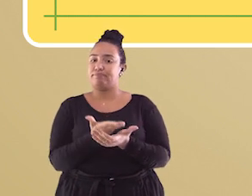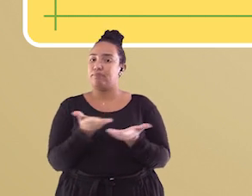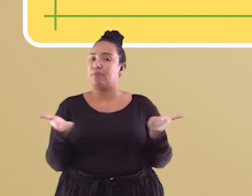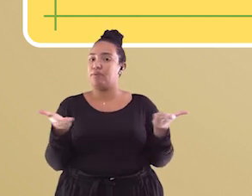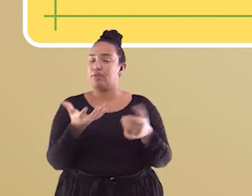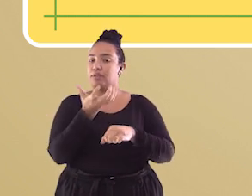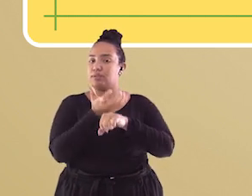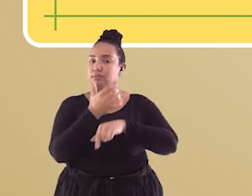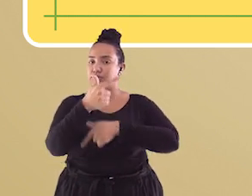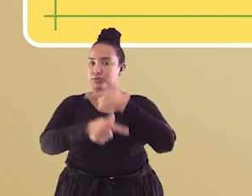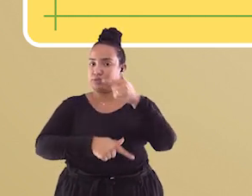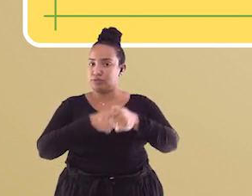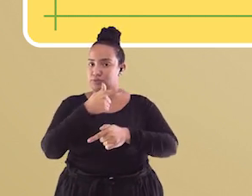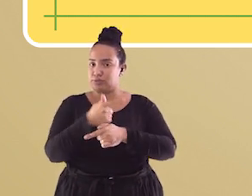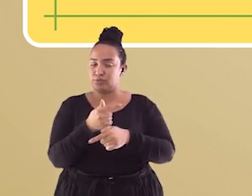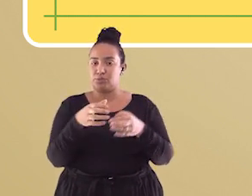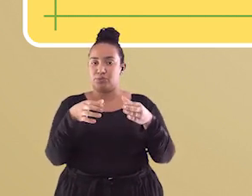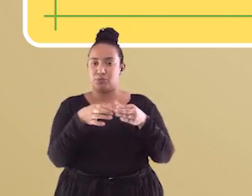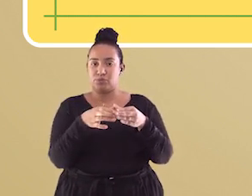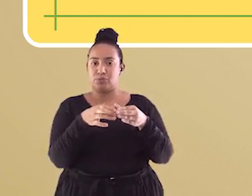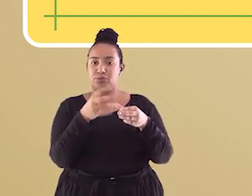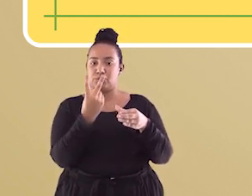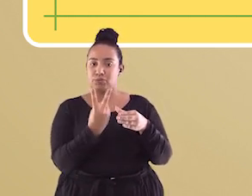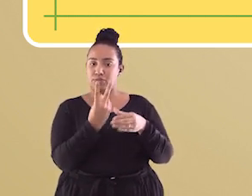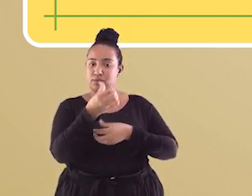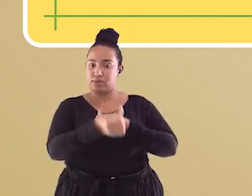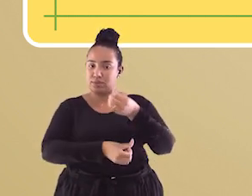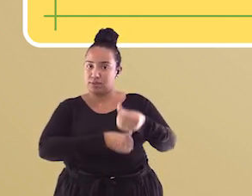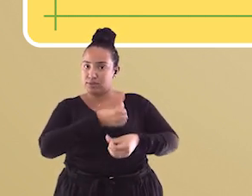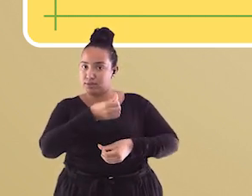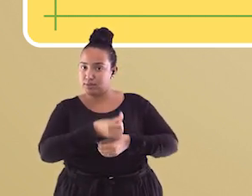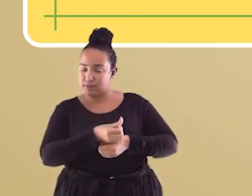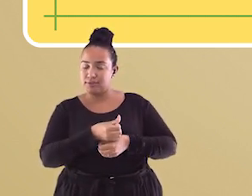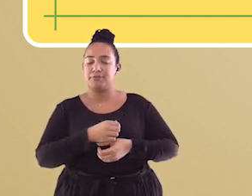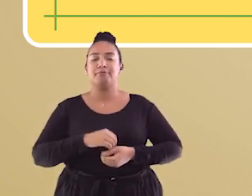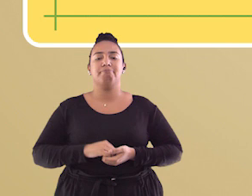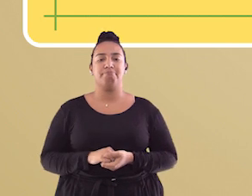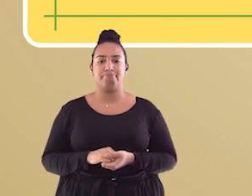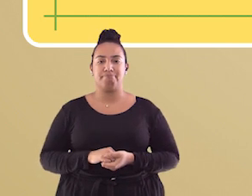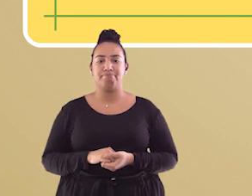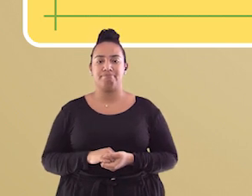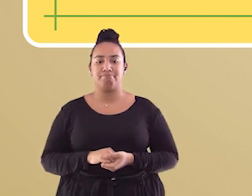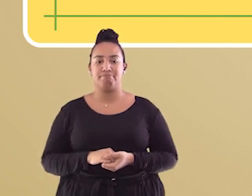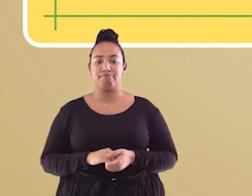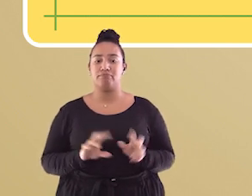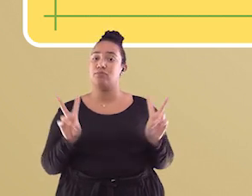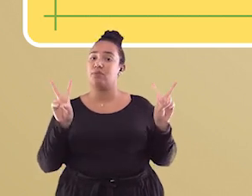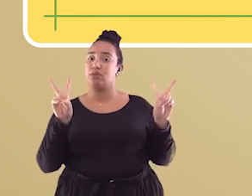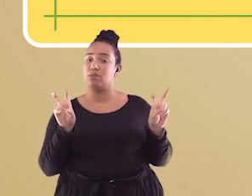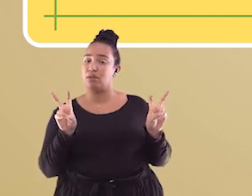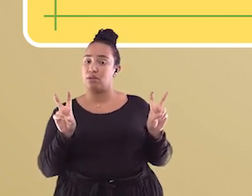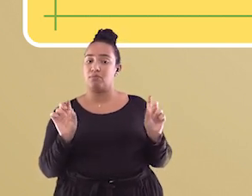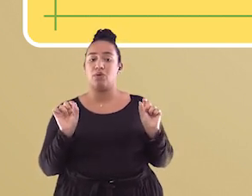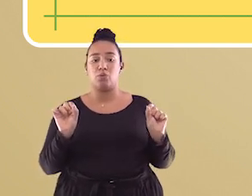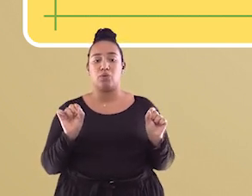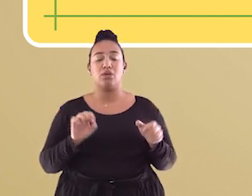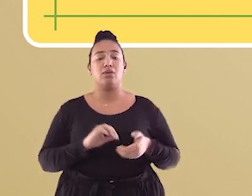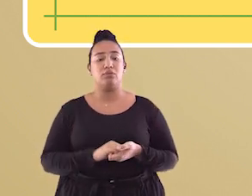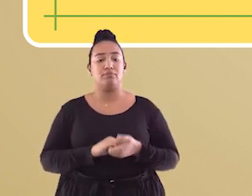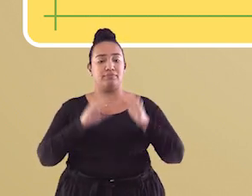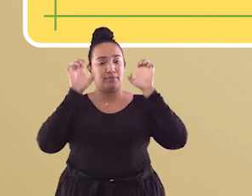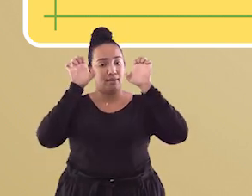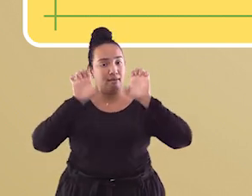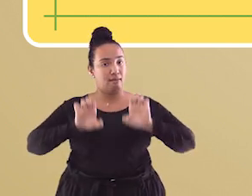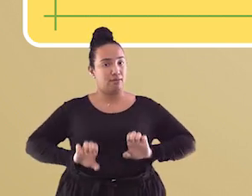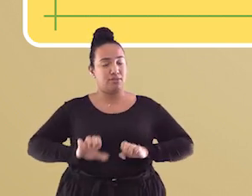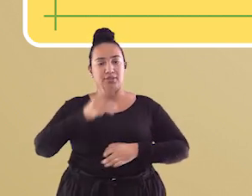de Geografia voltada para o segundo ciclo da EJA, como já dito anteriormente. O eixo temático a ser desenvolvido é